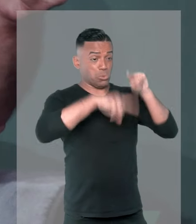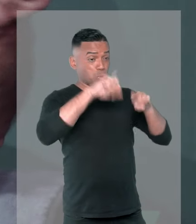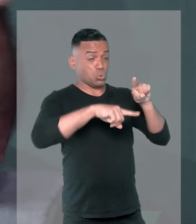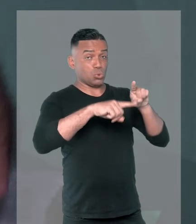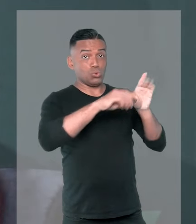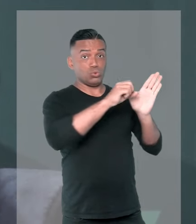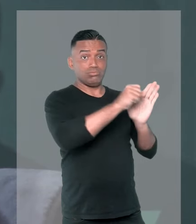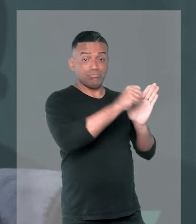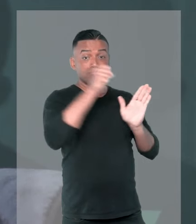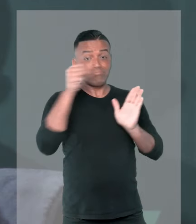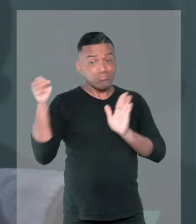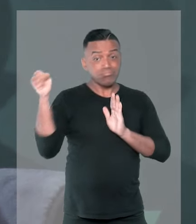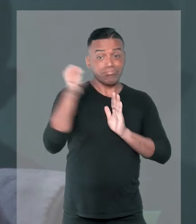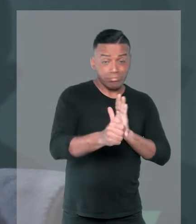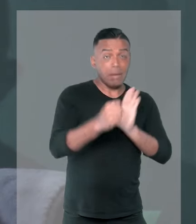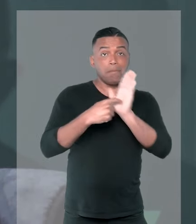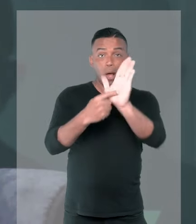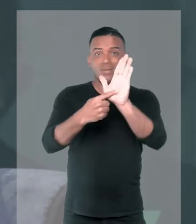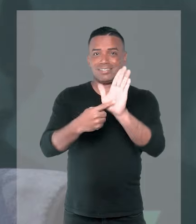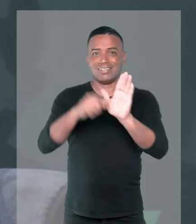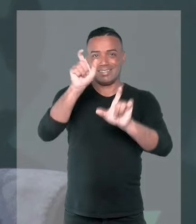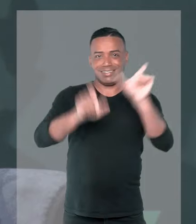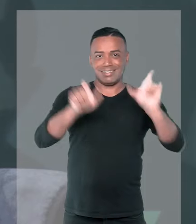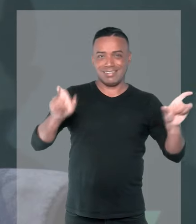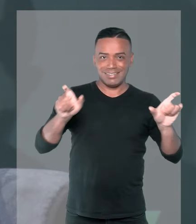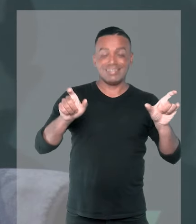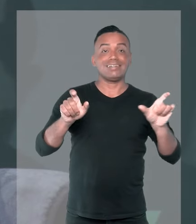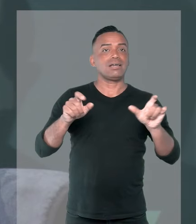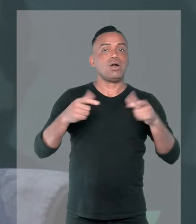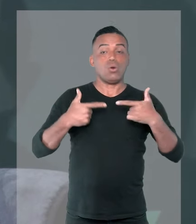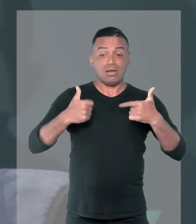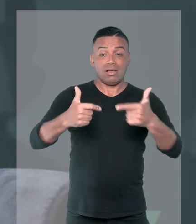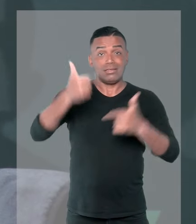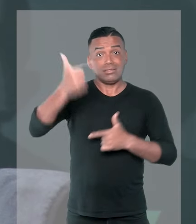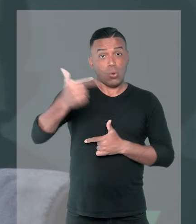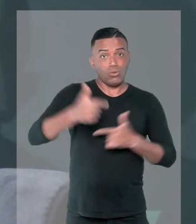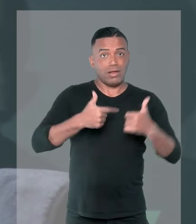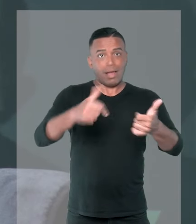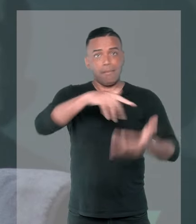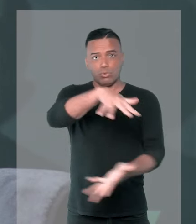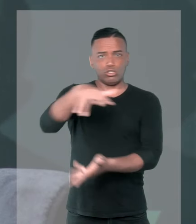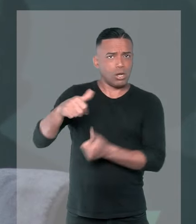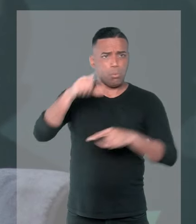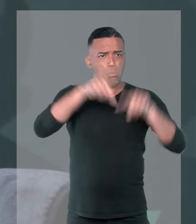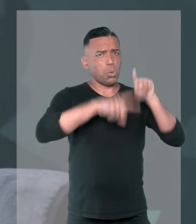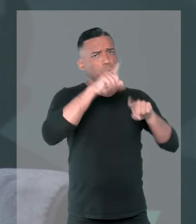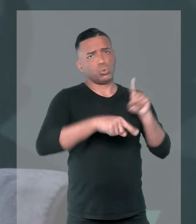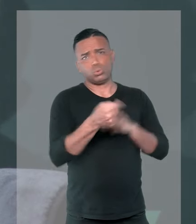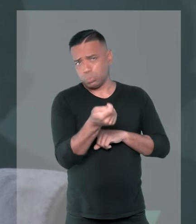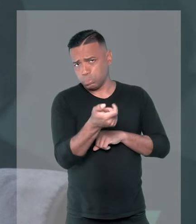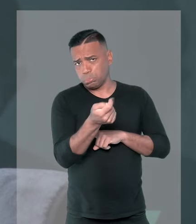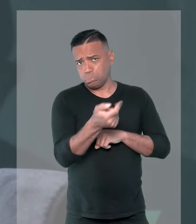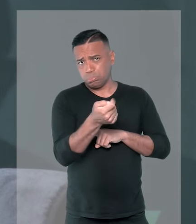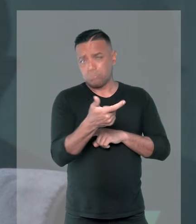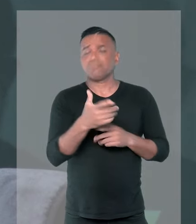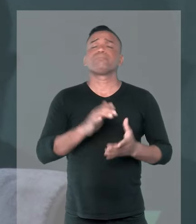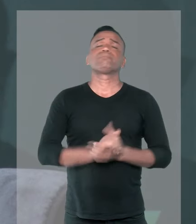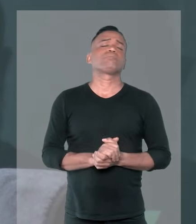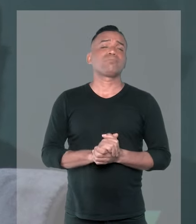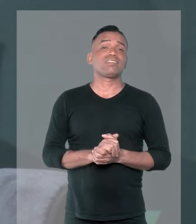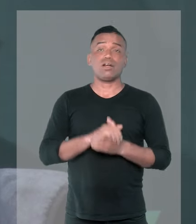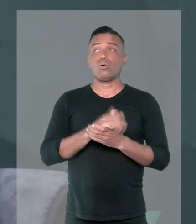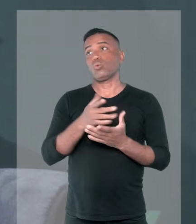produto para as pessoas produto na pré Segunda Guerra Mundial os produtos eram muito poucos e ainda por cima